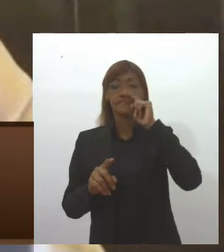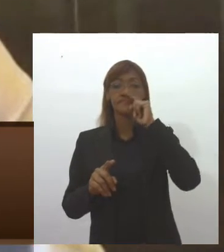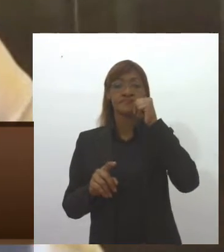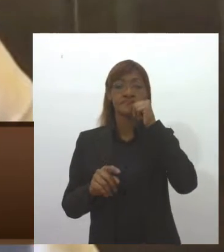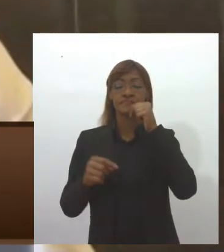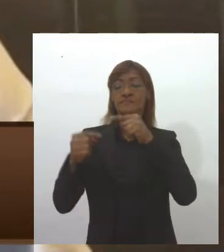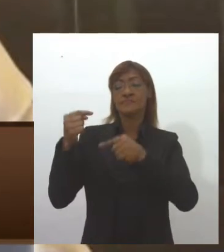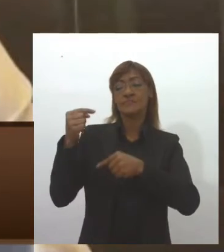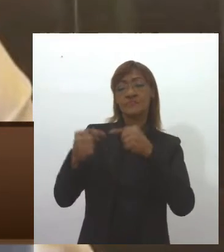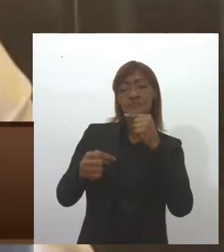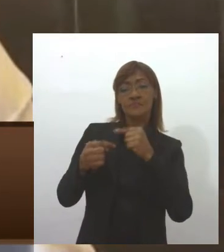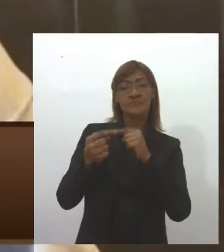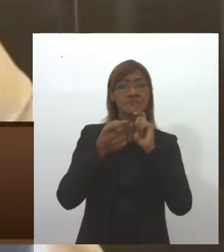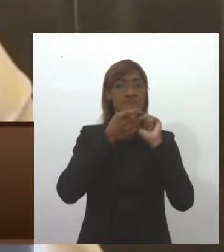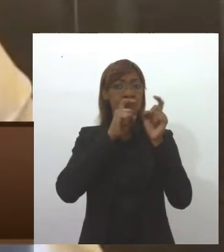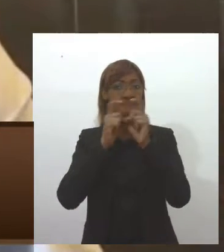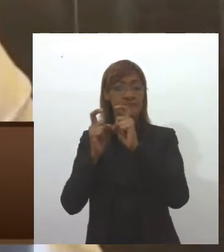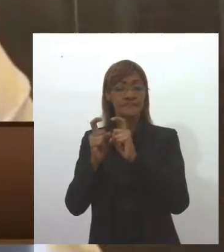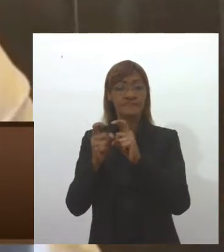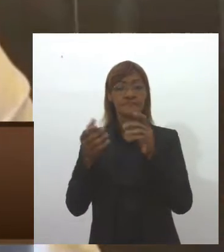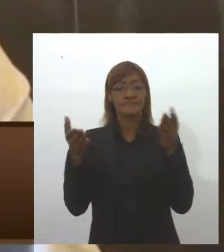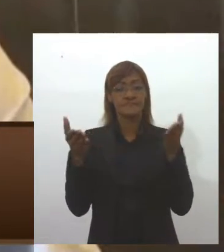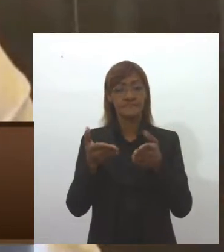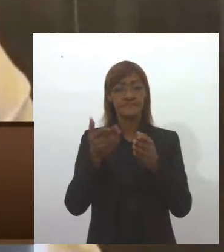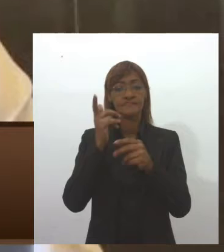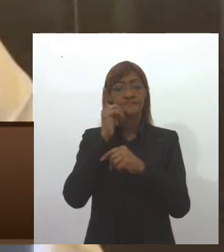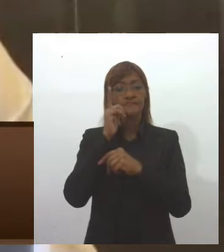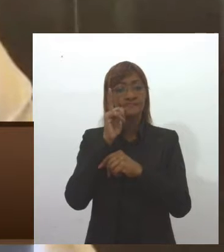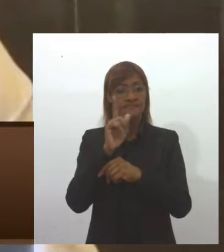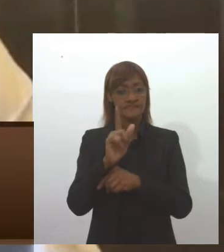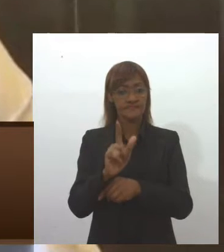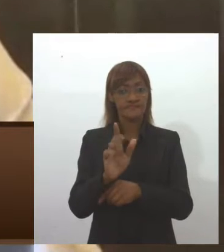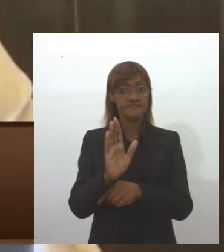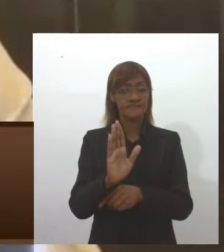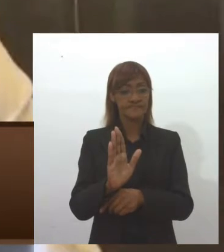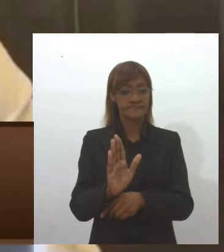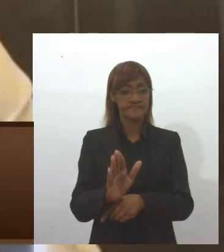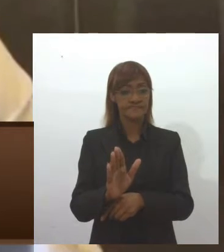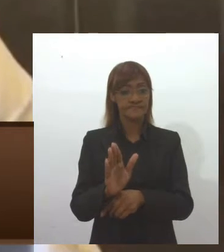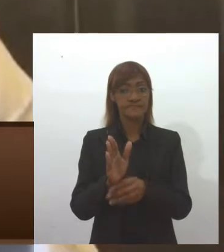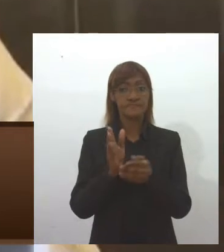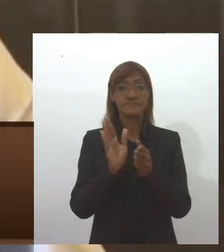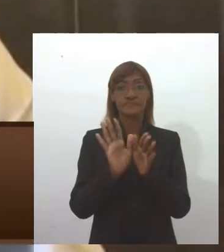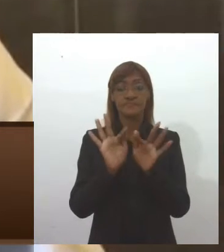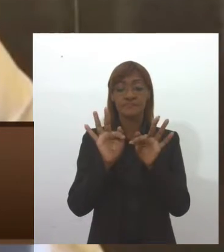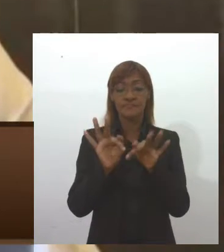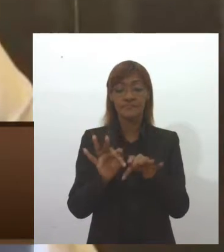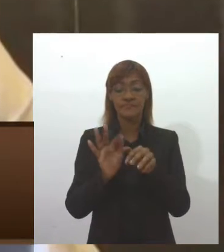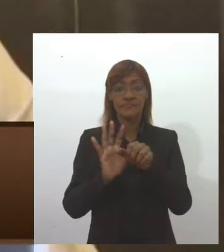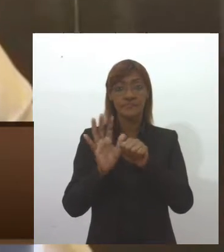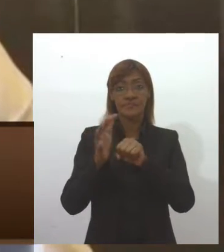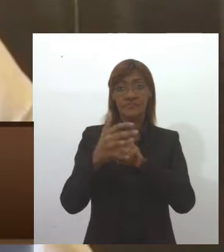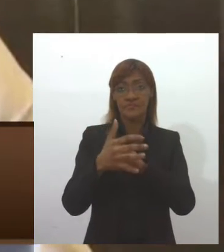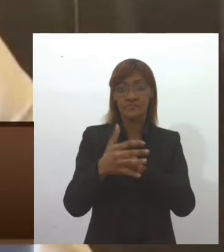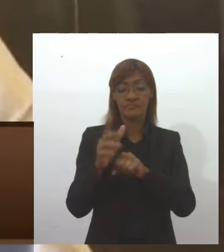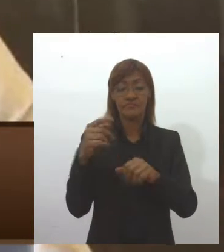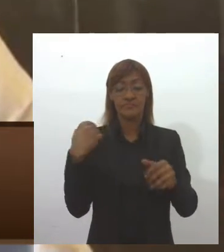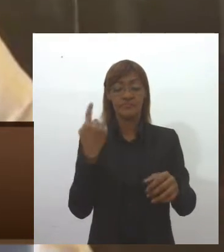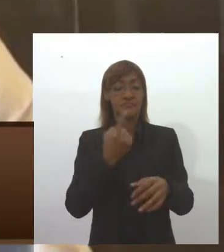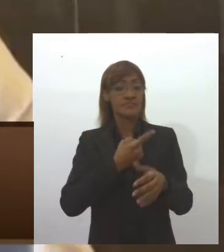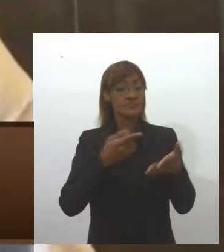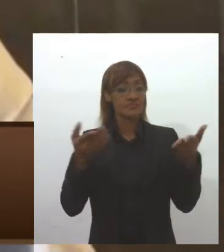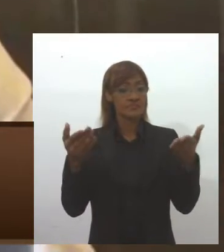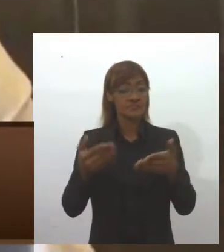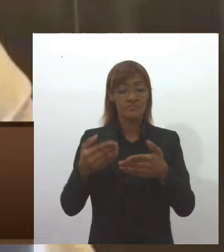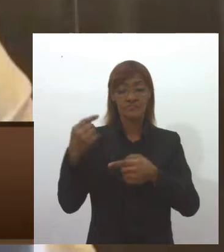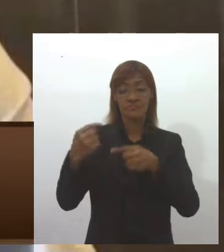e conseguimos aí agora, nesse pós-pandemia, plenas condições de disputar, não digo de